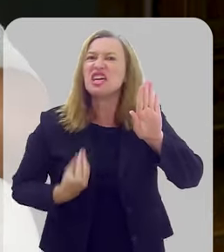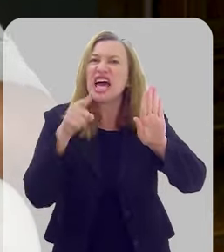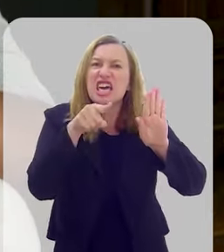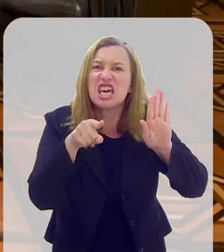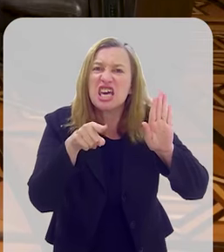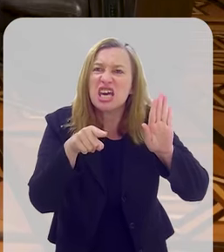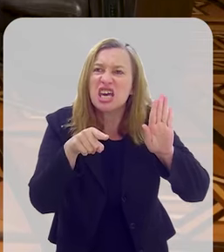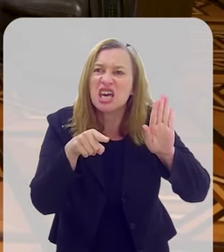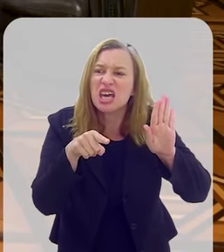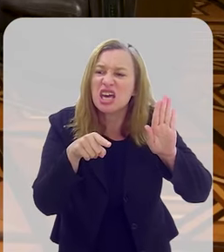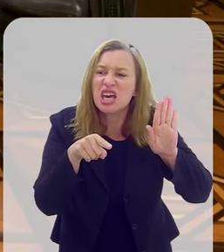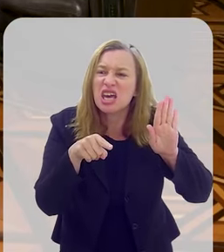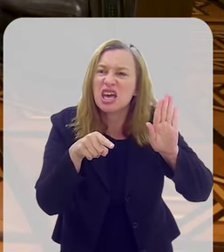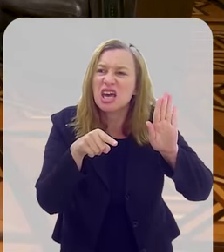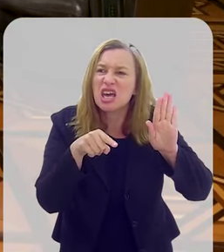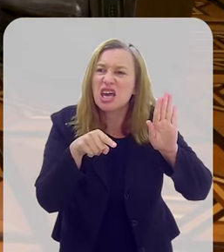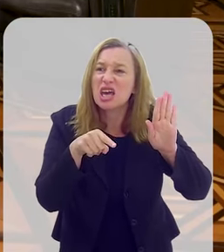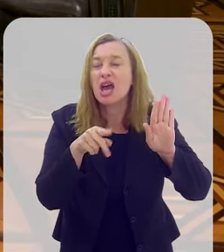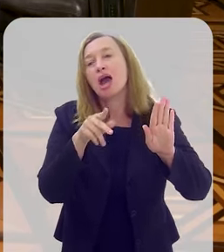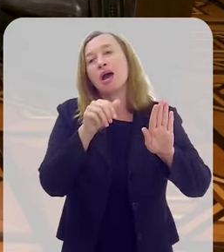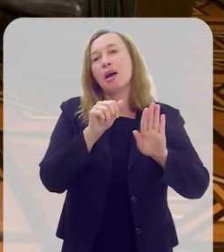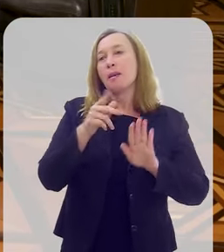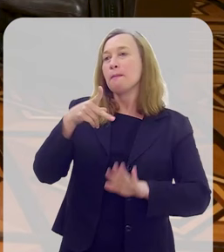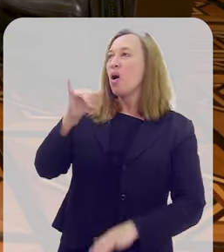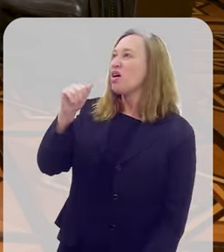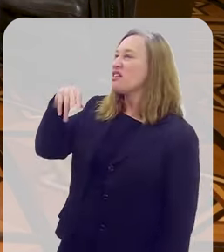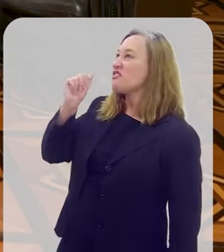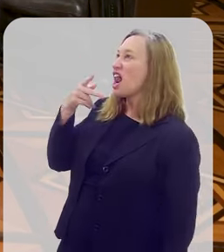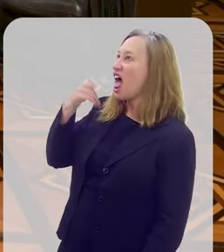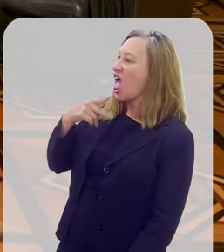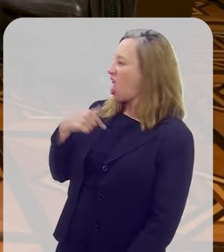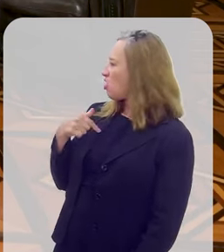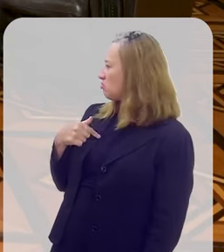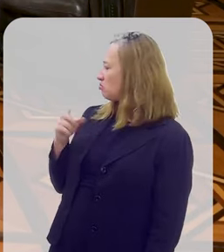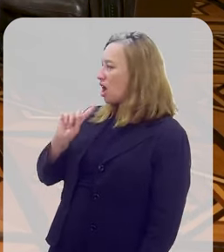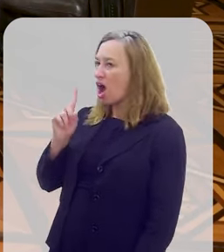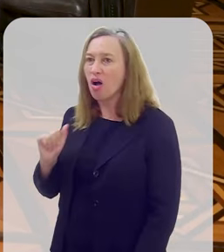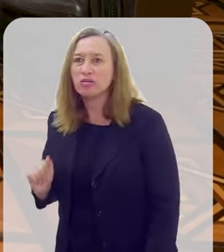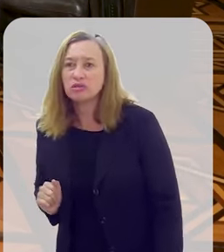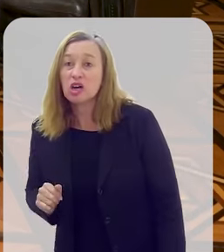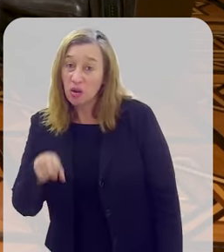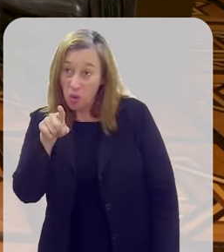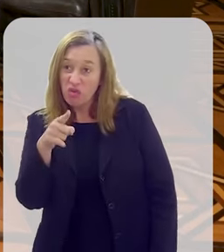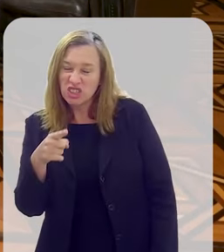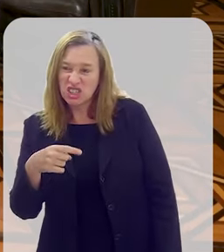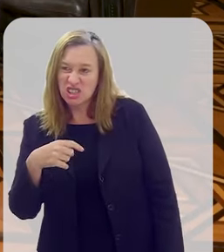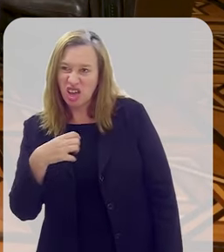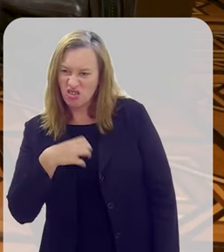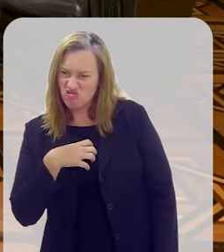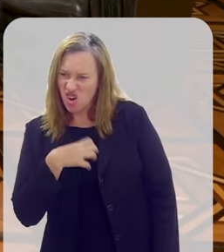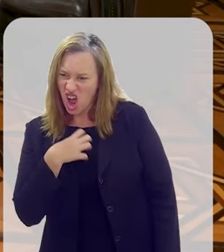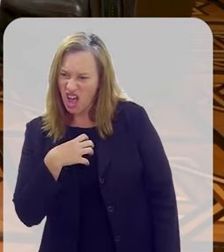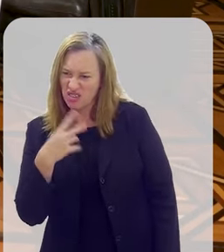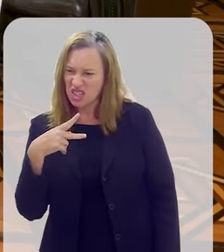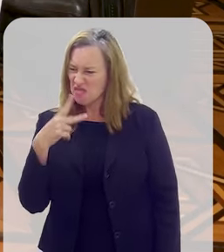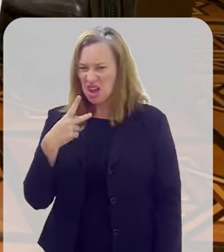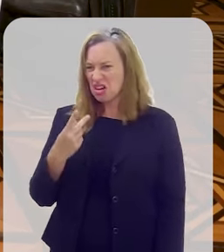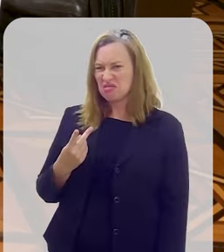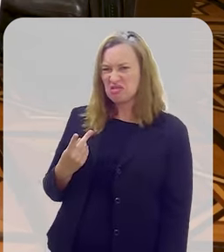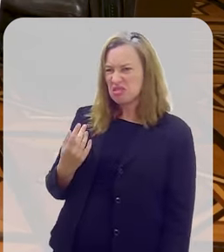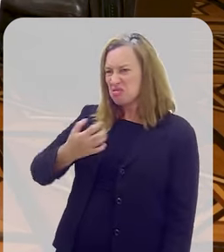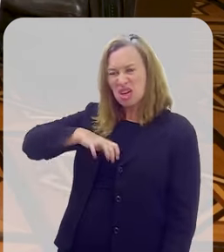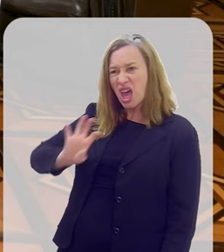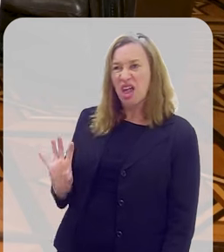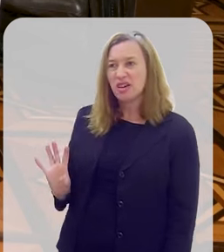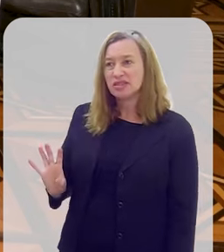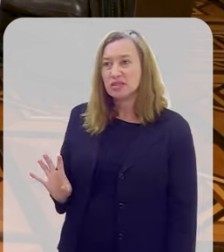Paula tu tá aí Paula vai dizer manda dizer que eu não tô que quando tu tá pau da vida você faz isso né não manda dizer